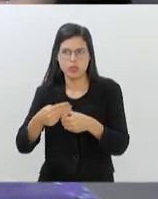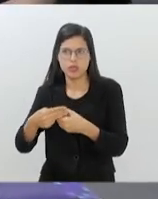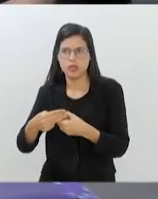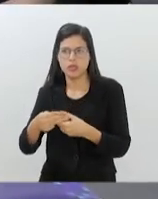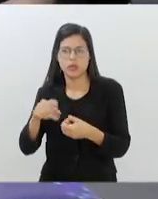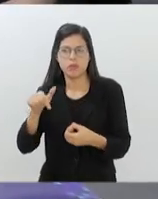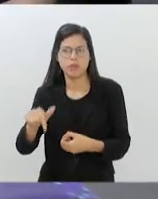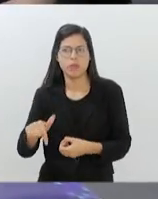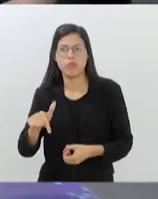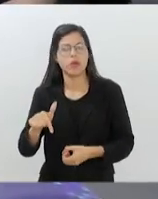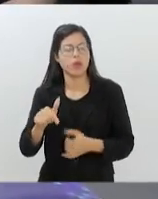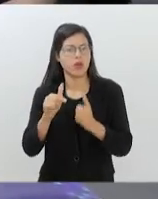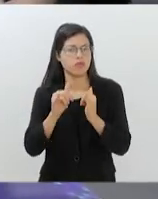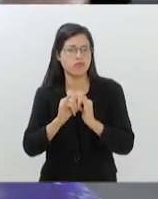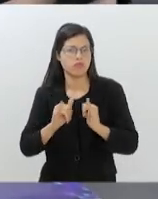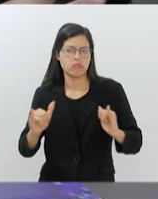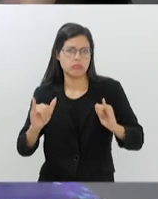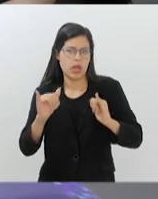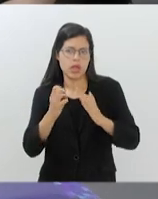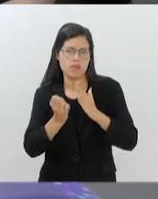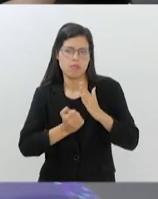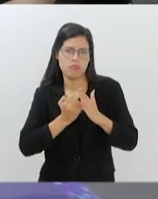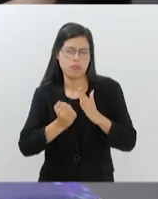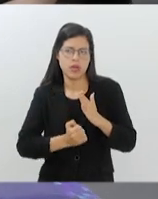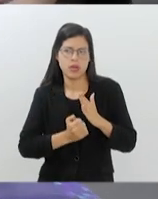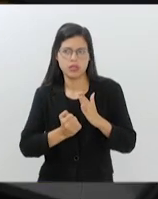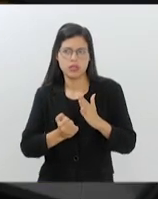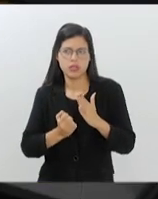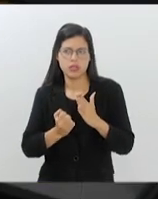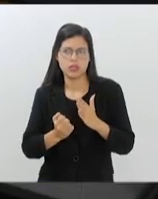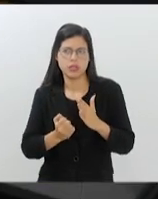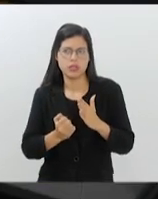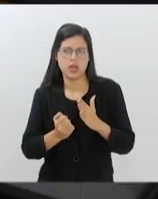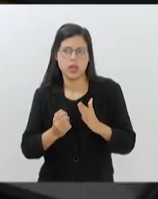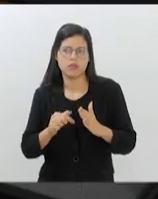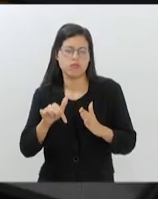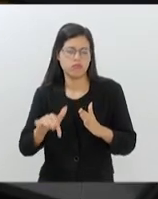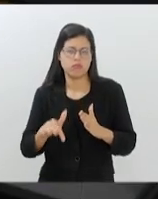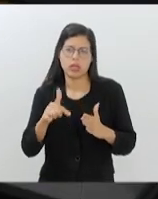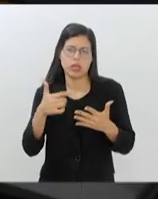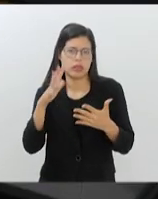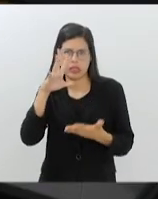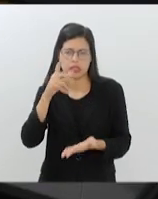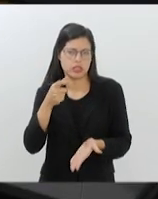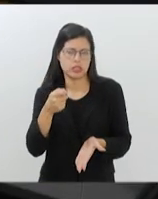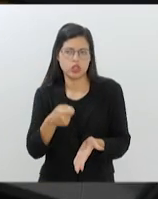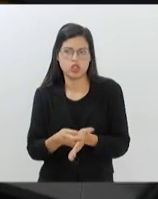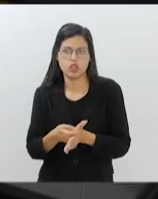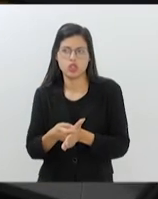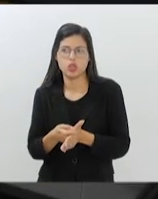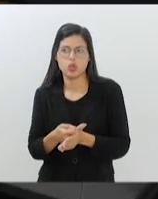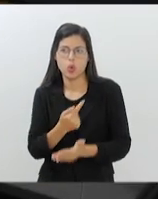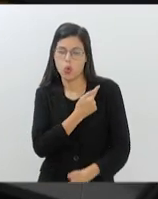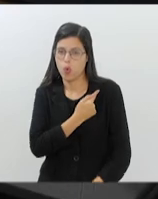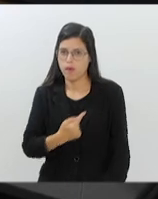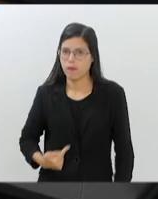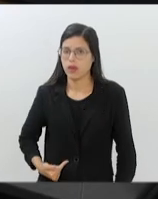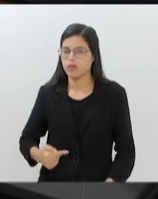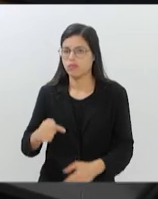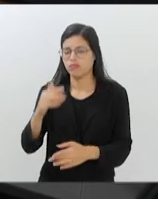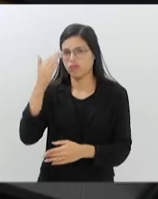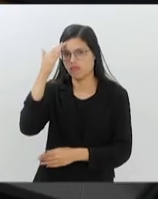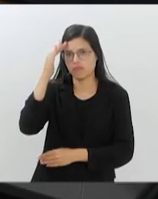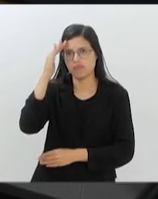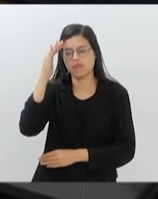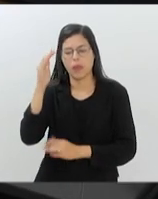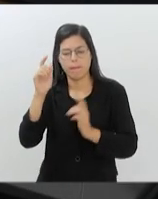seja uma campanha que poderia ser de X valor perfeito o governo então entende vê possibilidade e junto com a